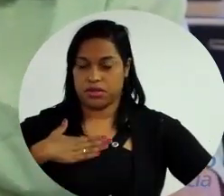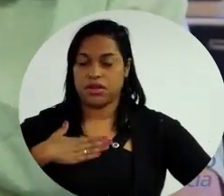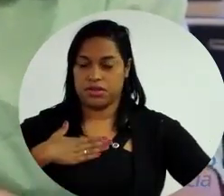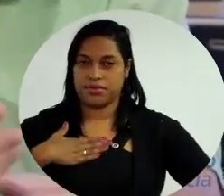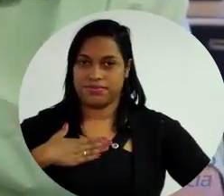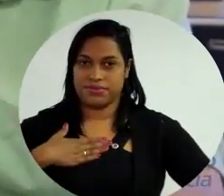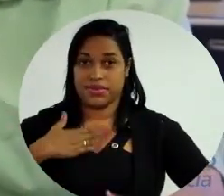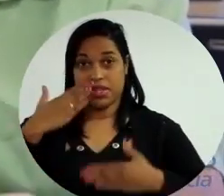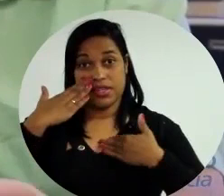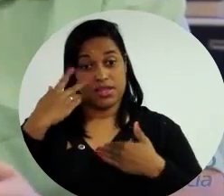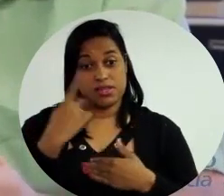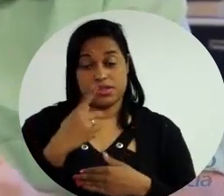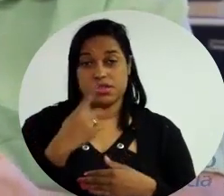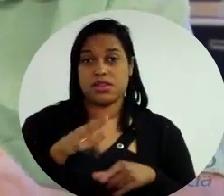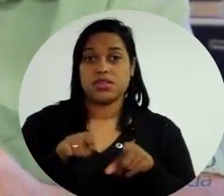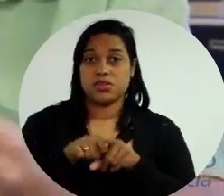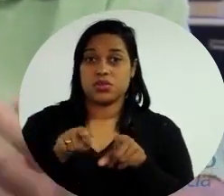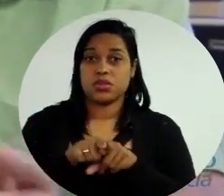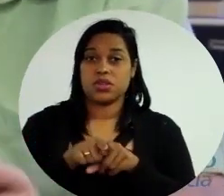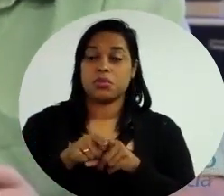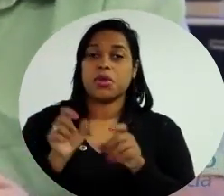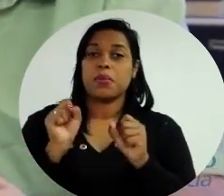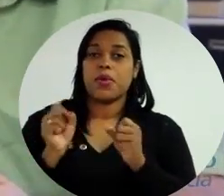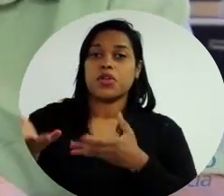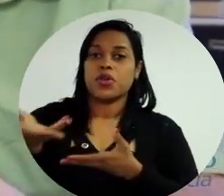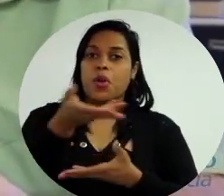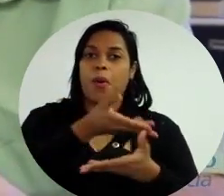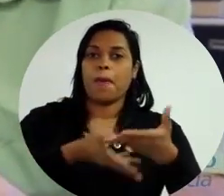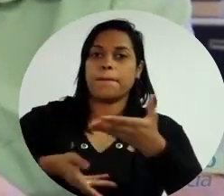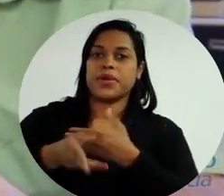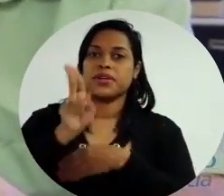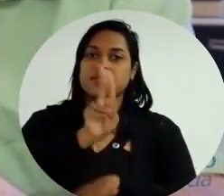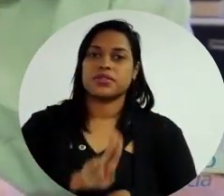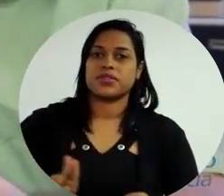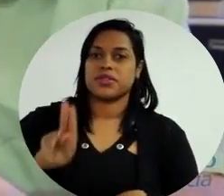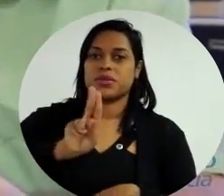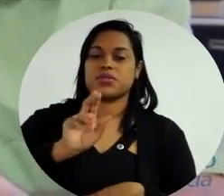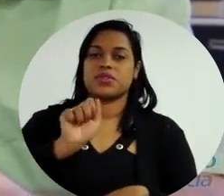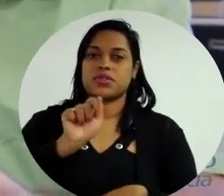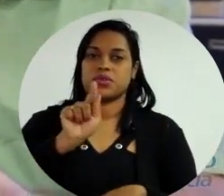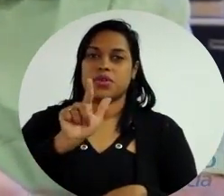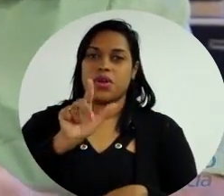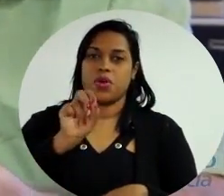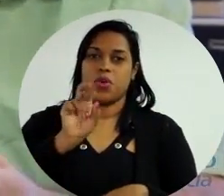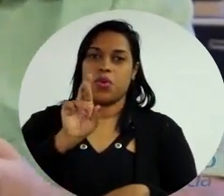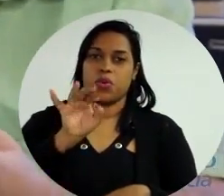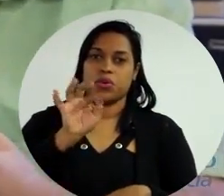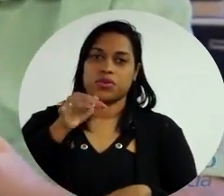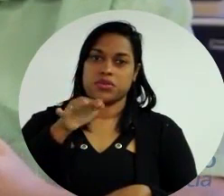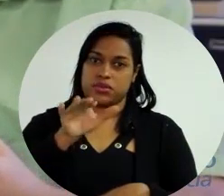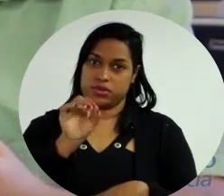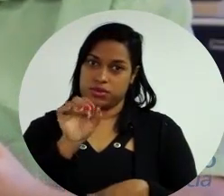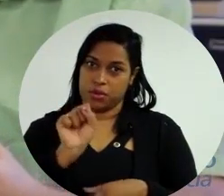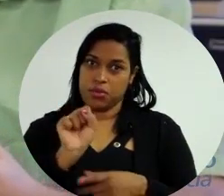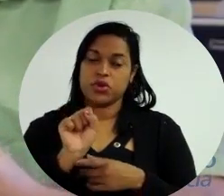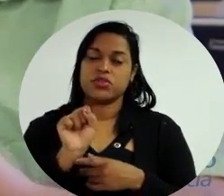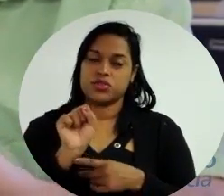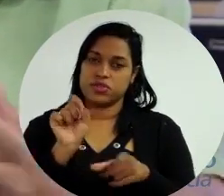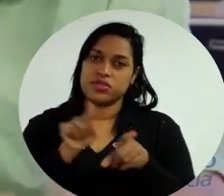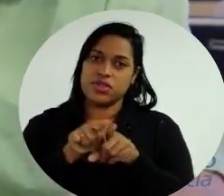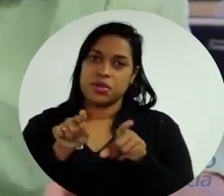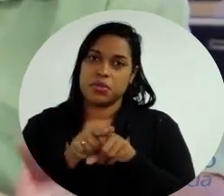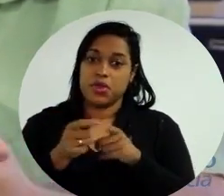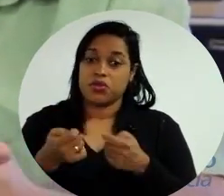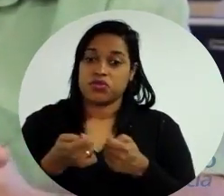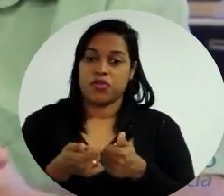E graças a isso também você pode compactá-lo utilizando algoritmos de compactação